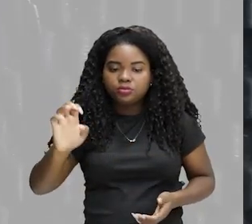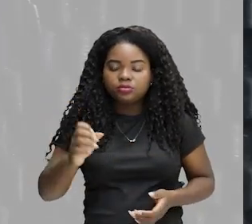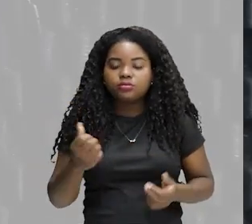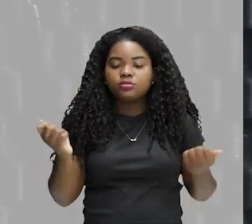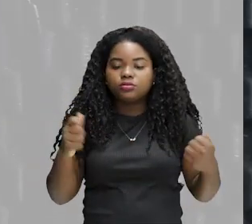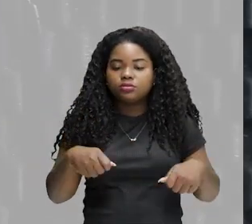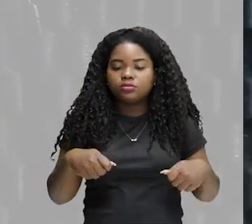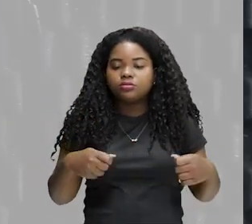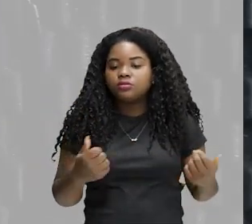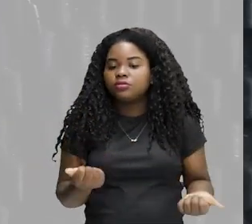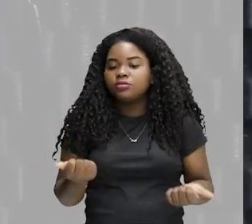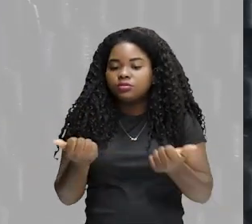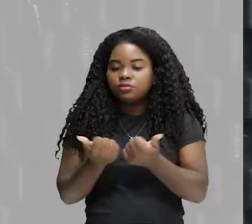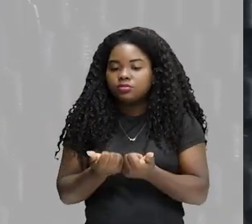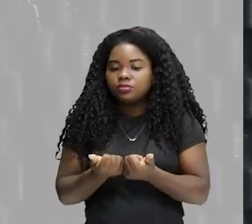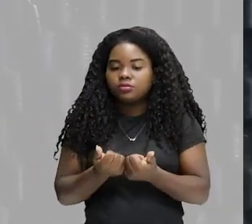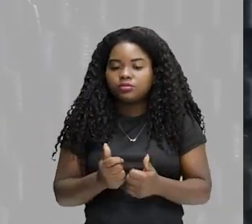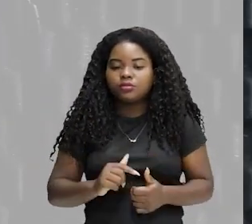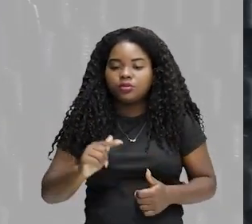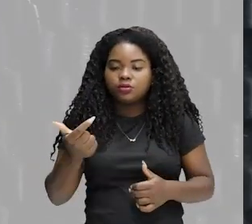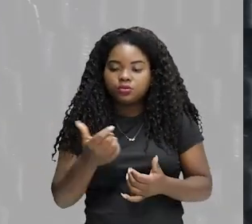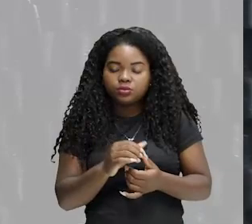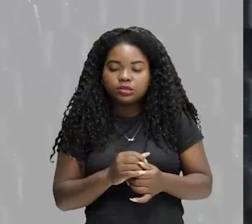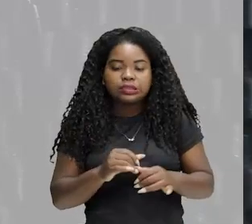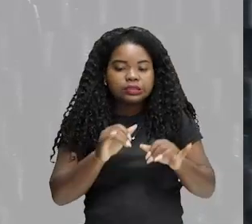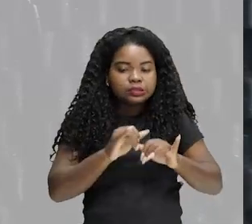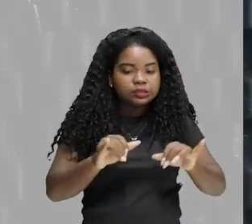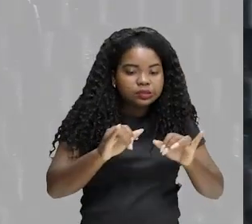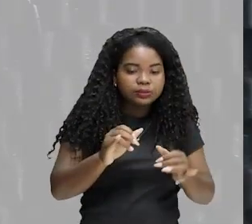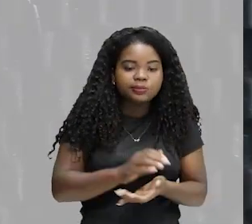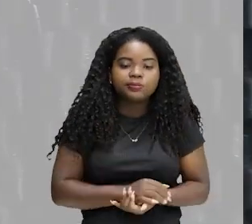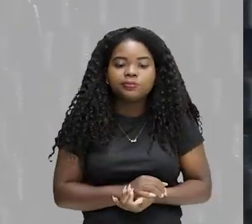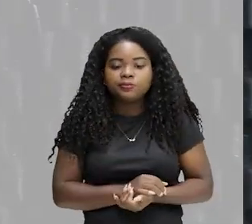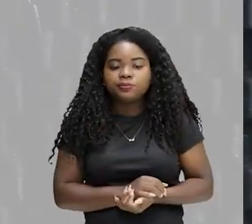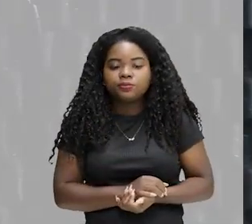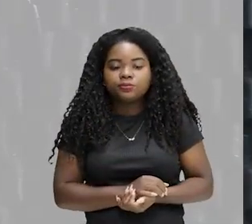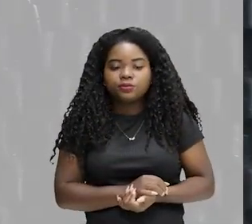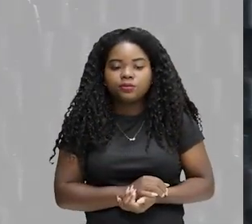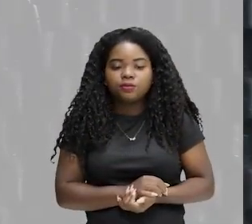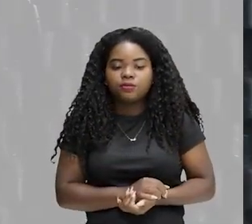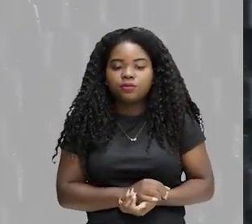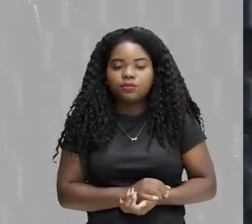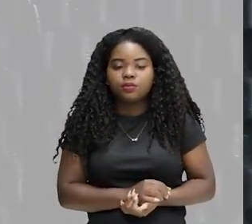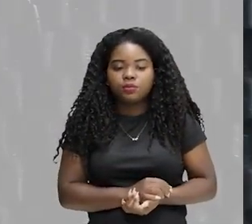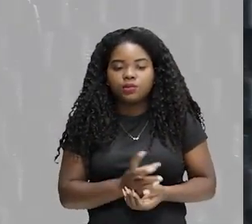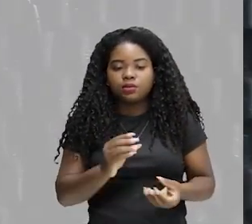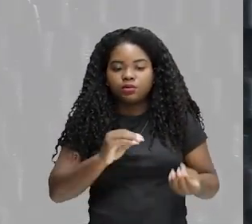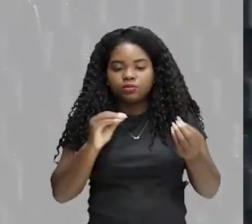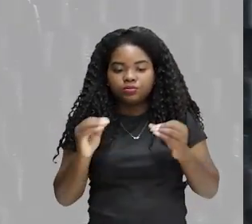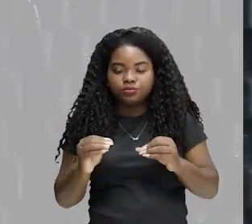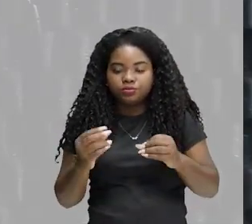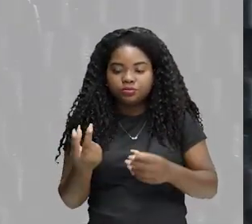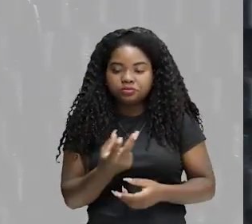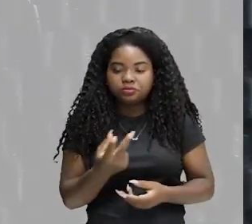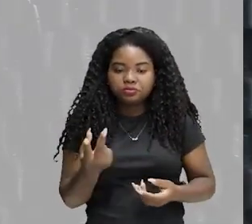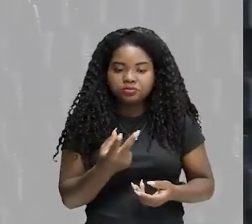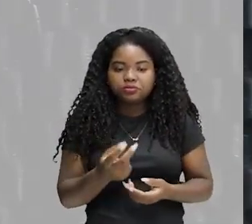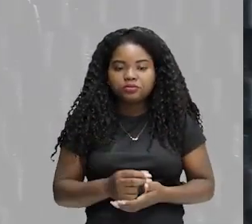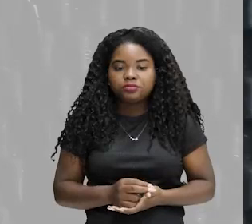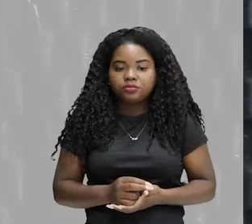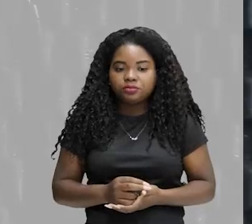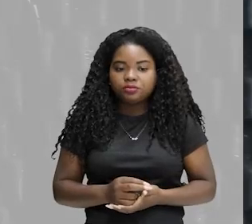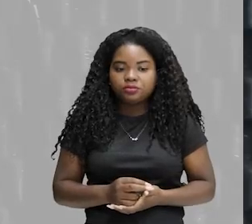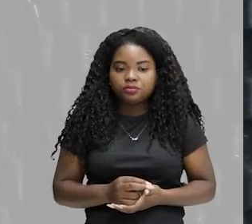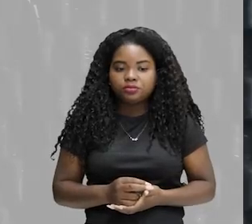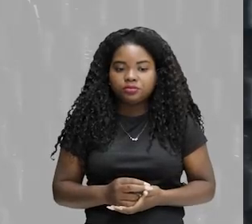substituir por qualquer informação. Inclusive, desde que, obviamente, seja aplicada para ambos, inclusive eu posso colocar